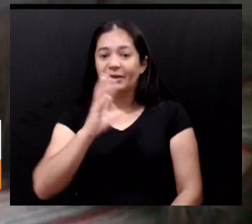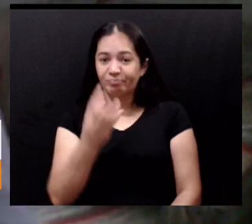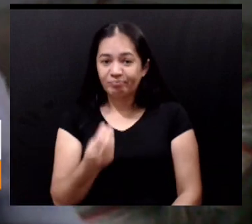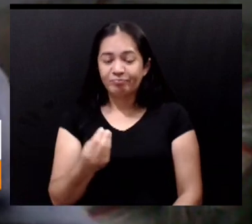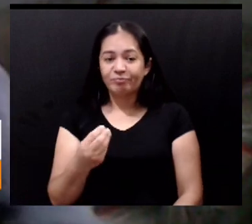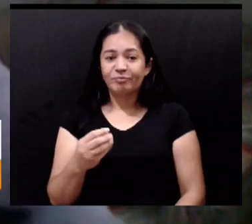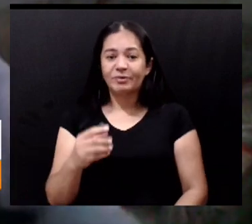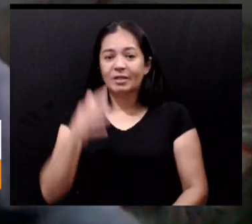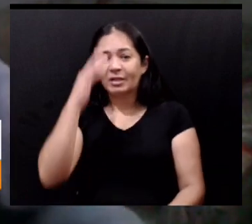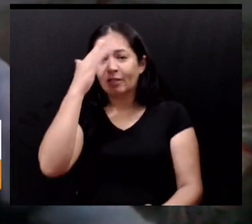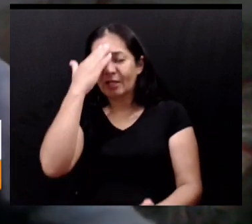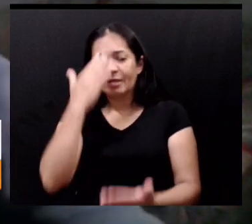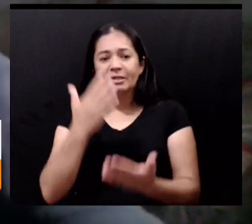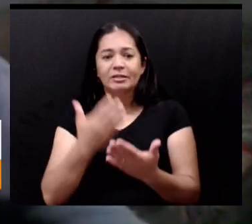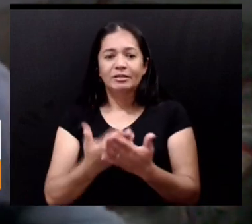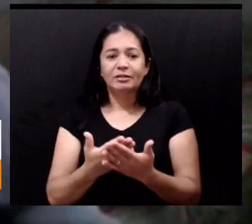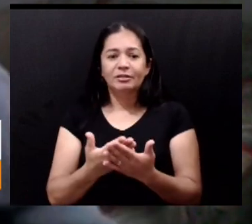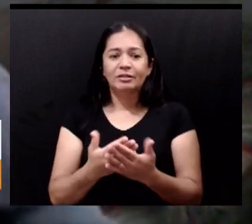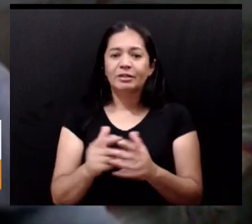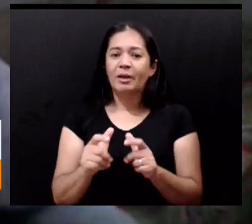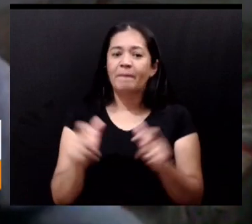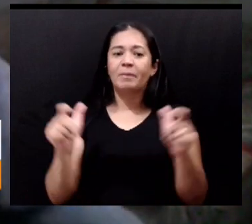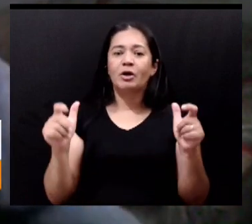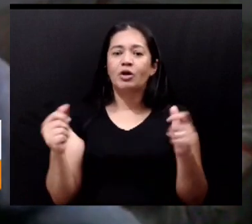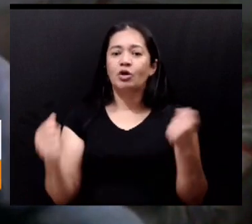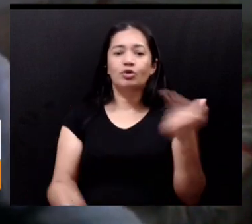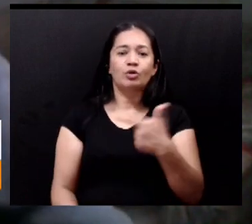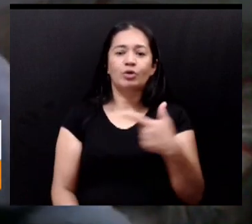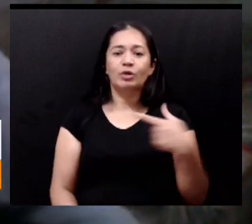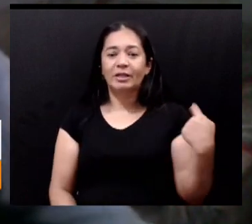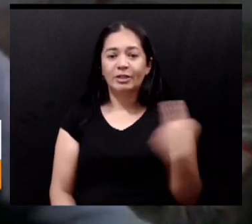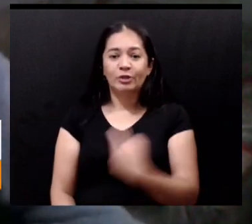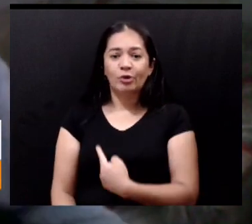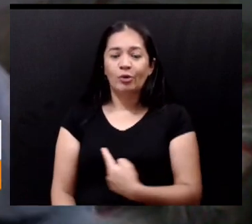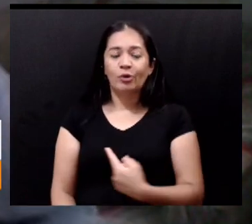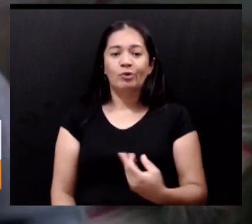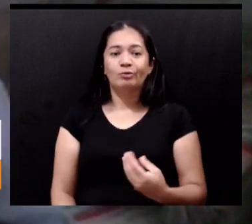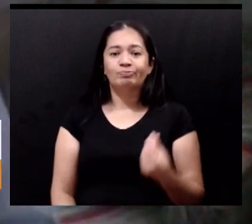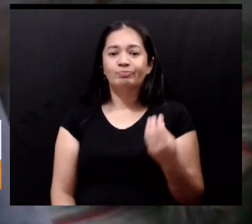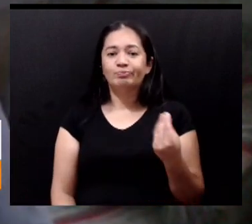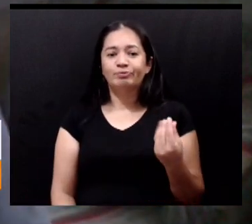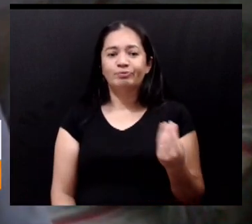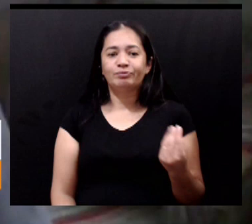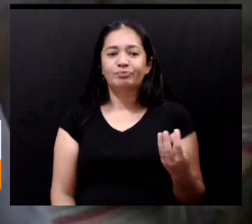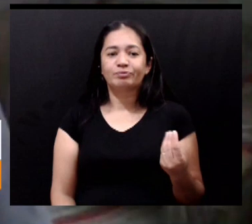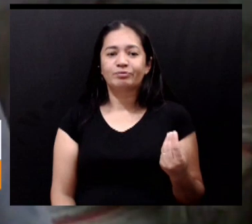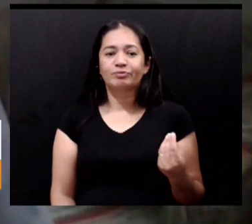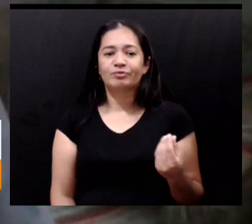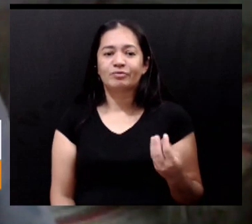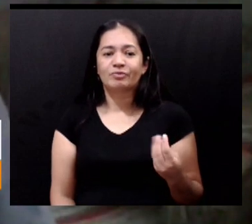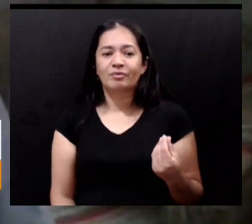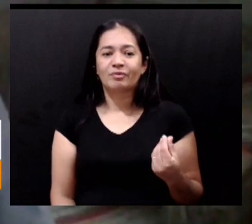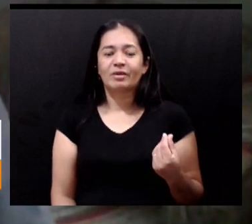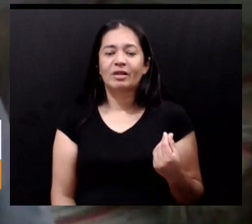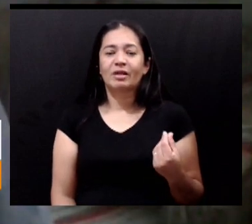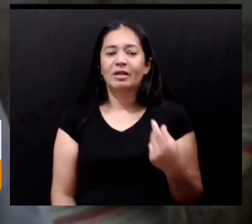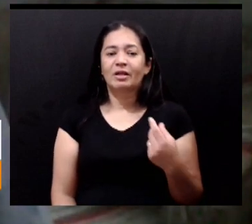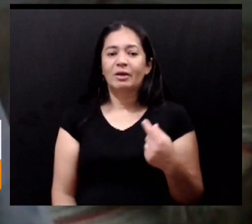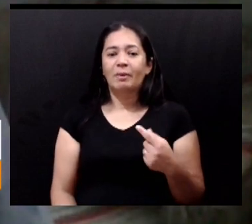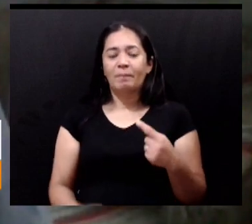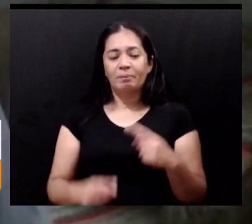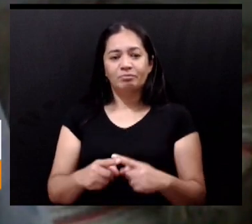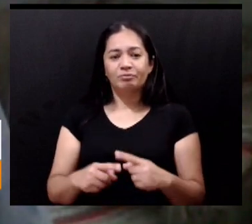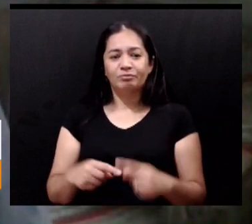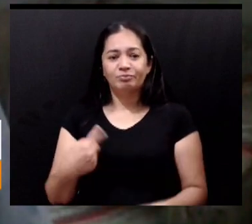acreditamos que é maior do que nós, aquilo que nos remete à nossa transcendência. E que bom que